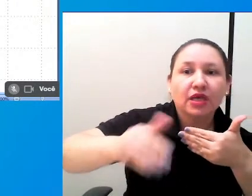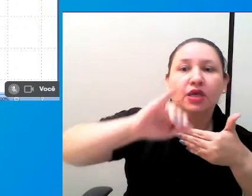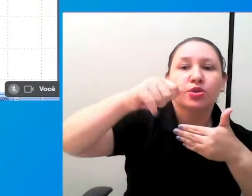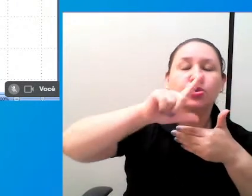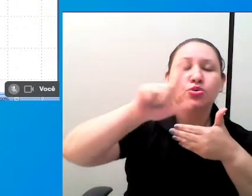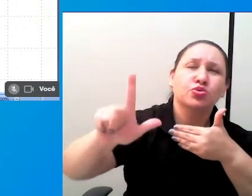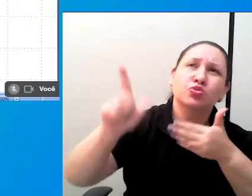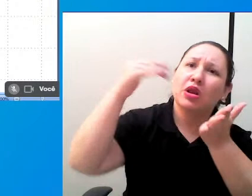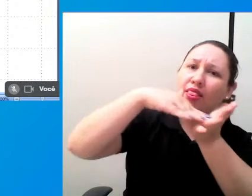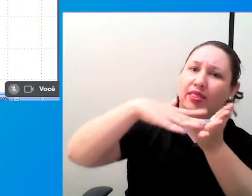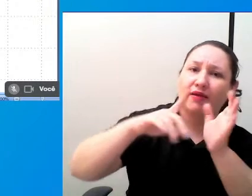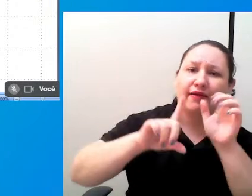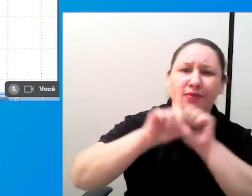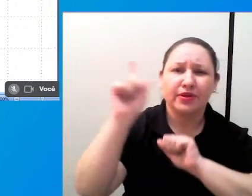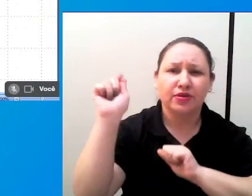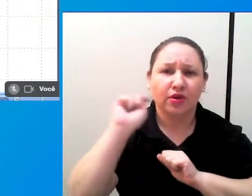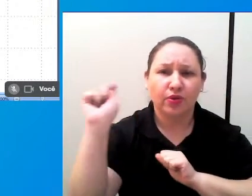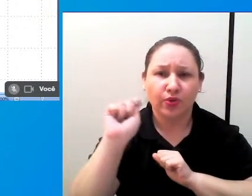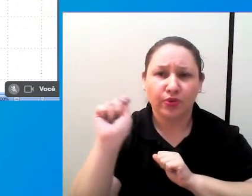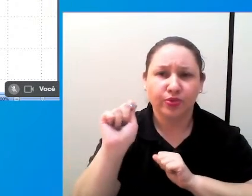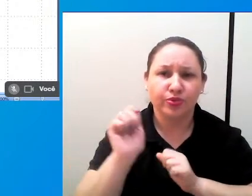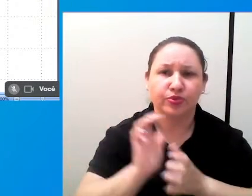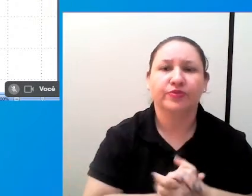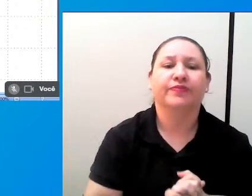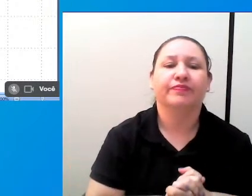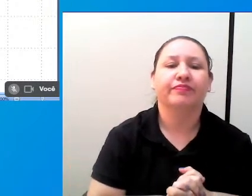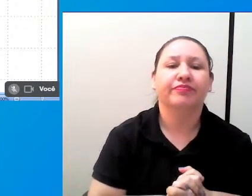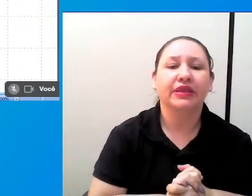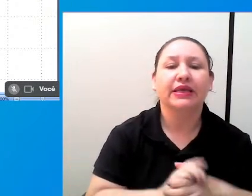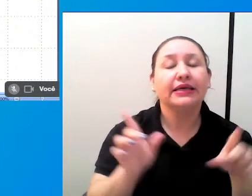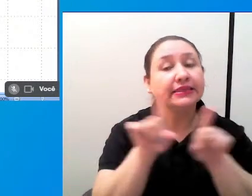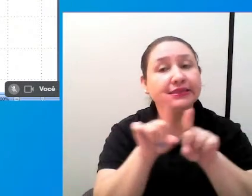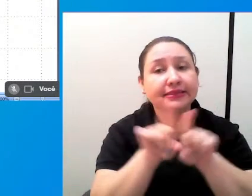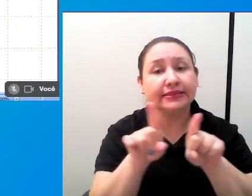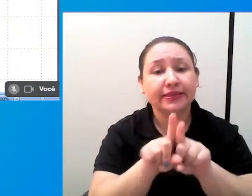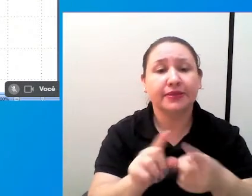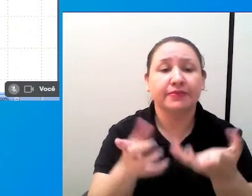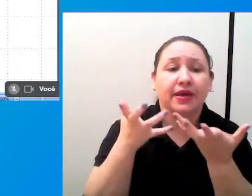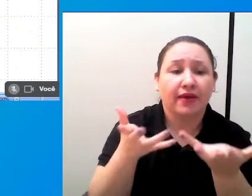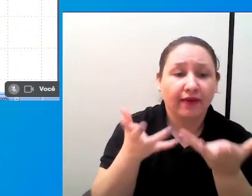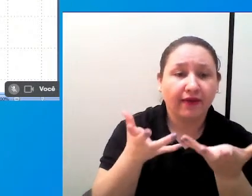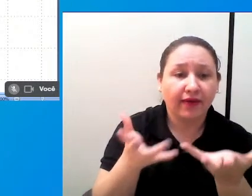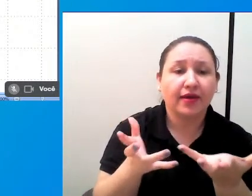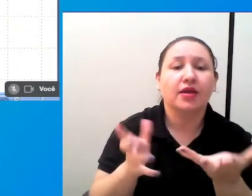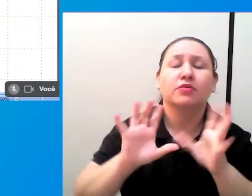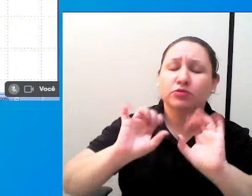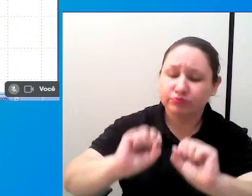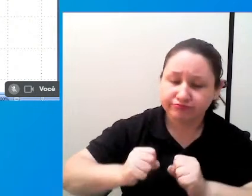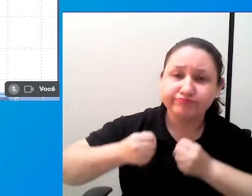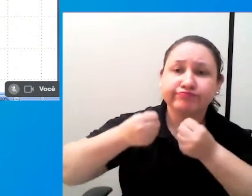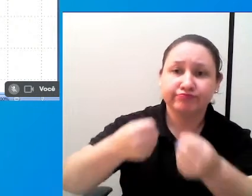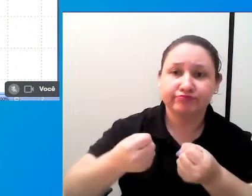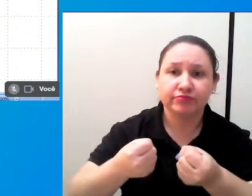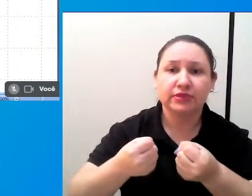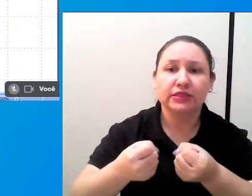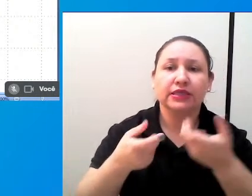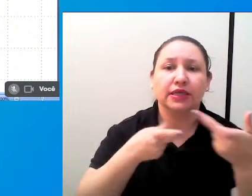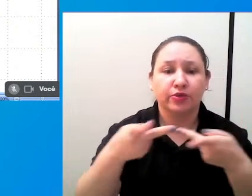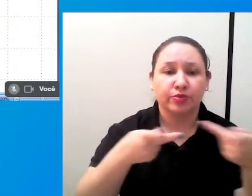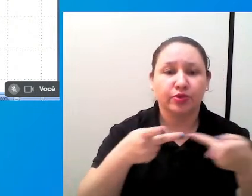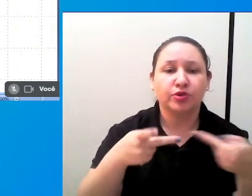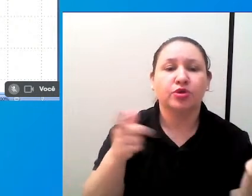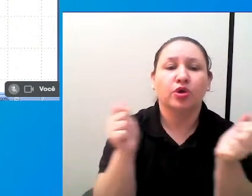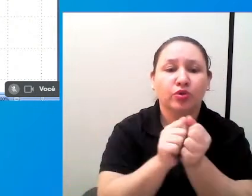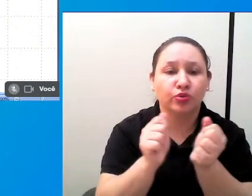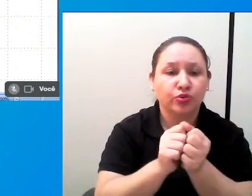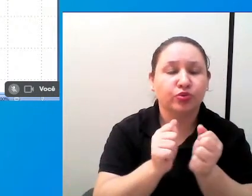vamos começar a reformulá-lo já no próximo mês. Fortalecer a associação de projetos de alunos às áreas de interesse dos docentes. Então, já a partir do